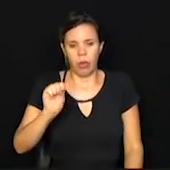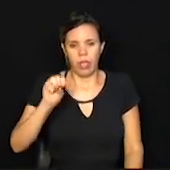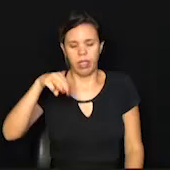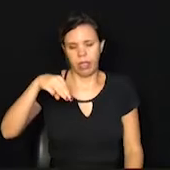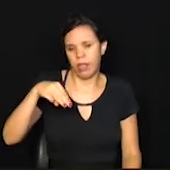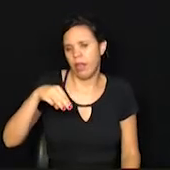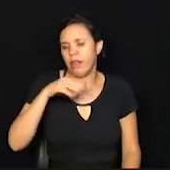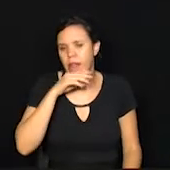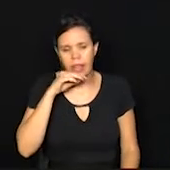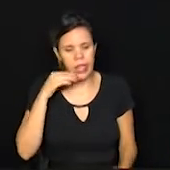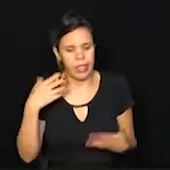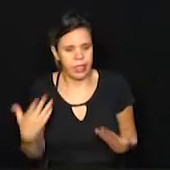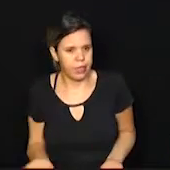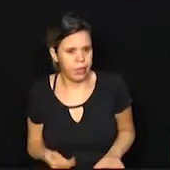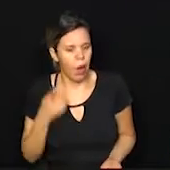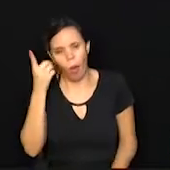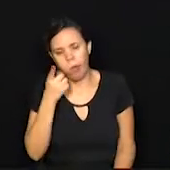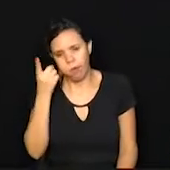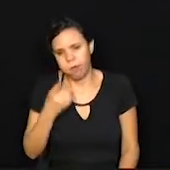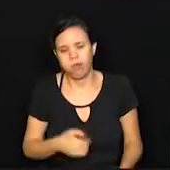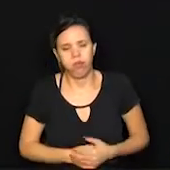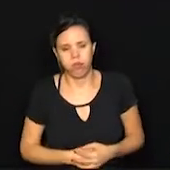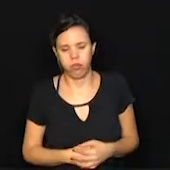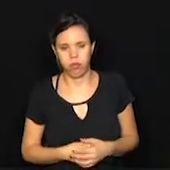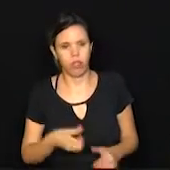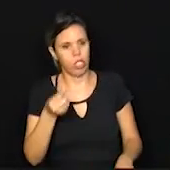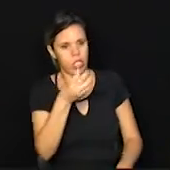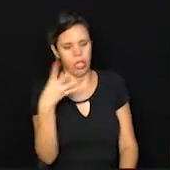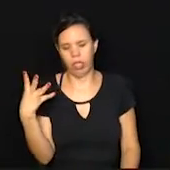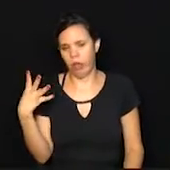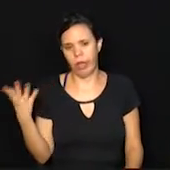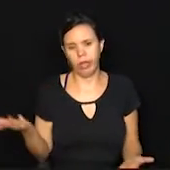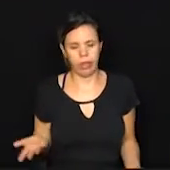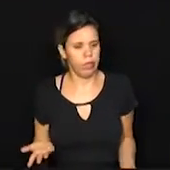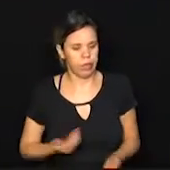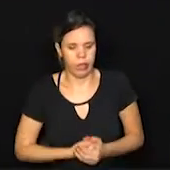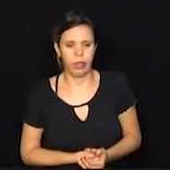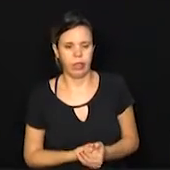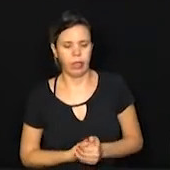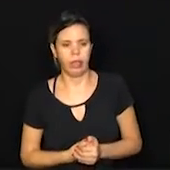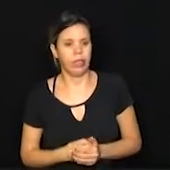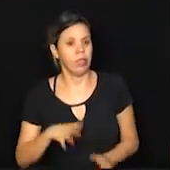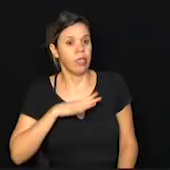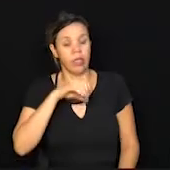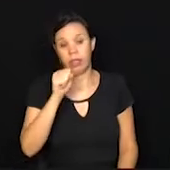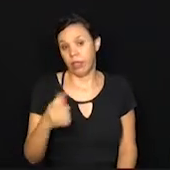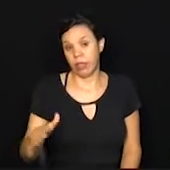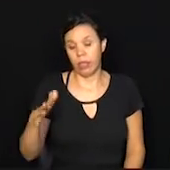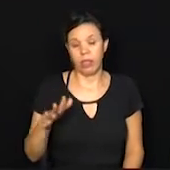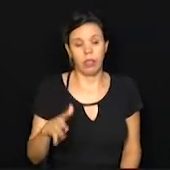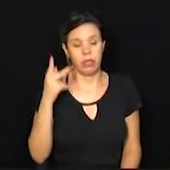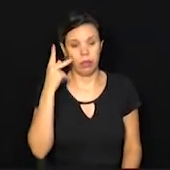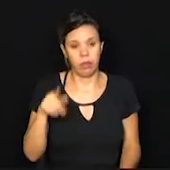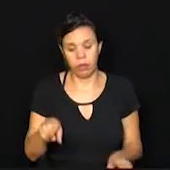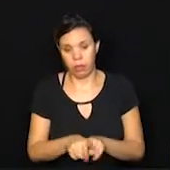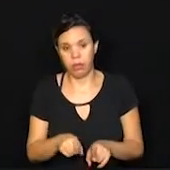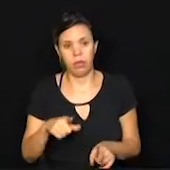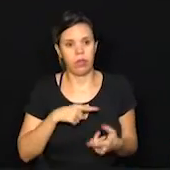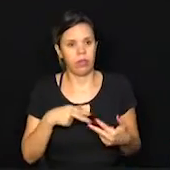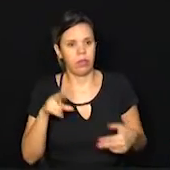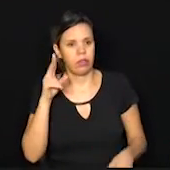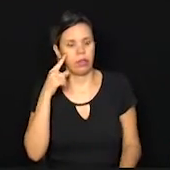é o Rubens Paiva um deputado E 64 inclusive ele era de Santos né e tem um episódio é